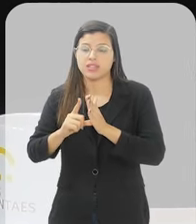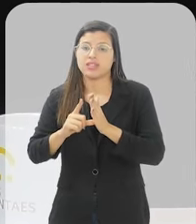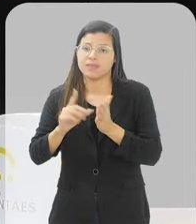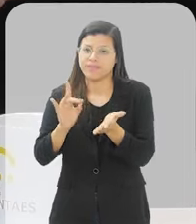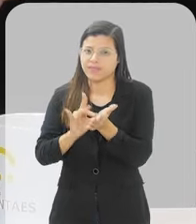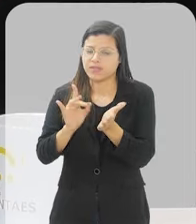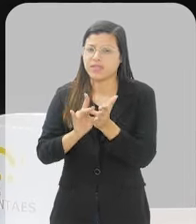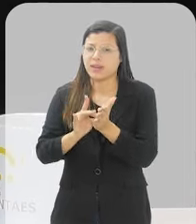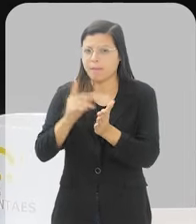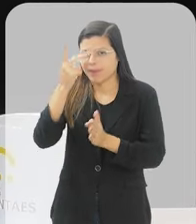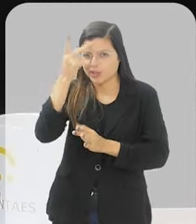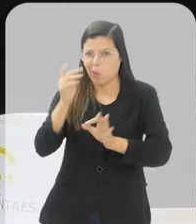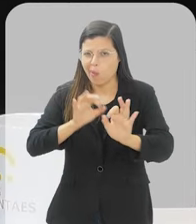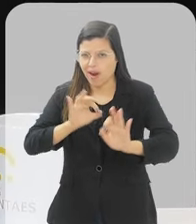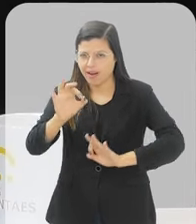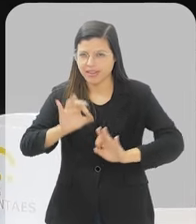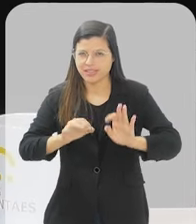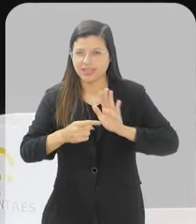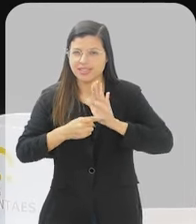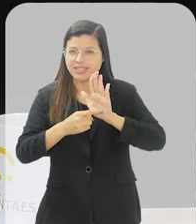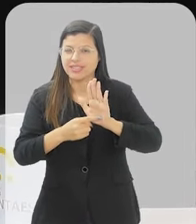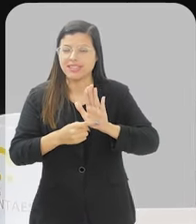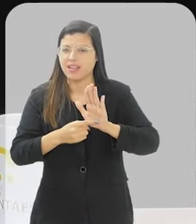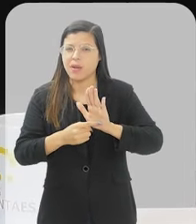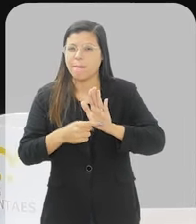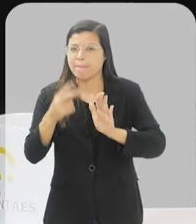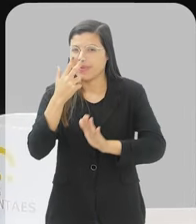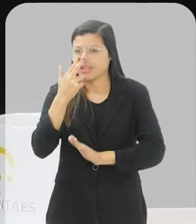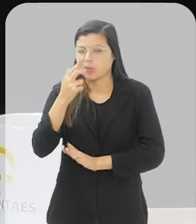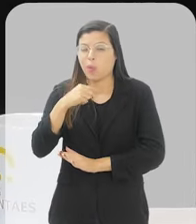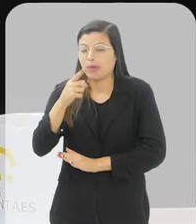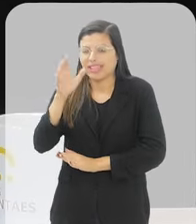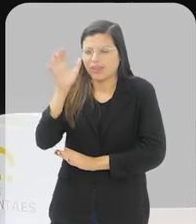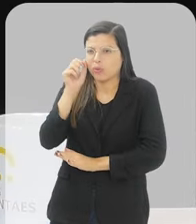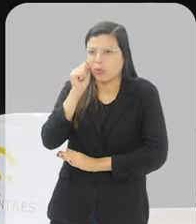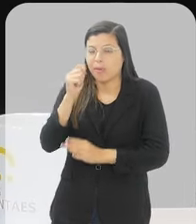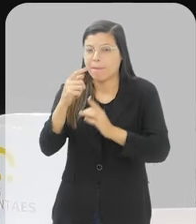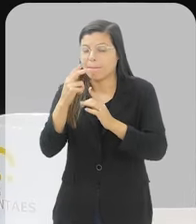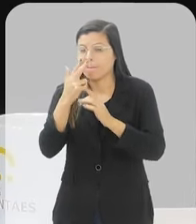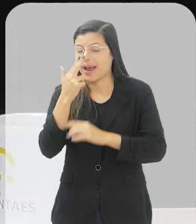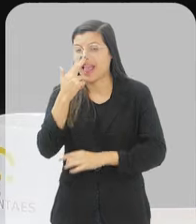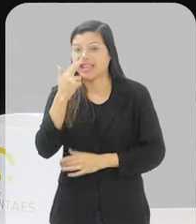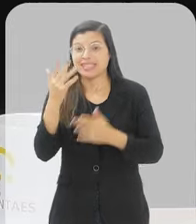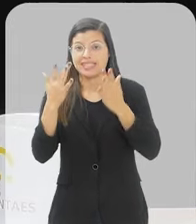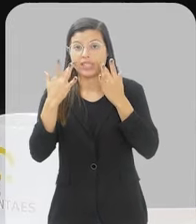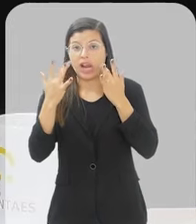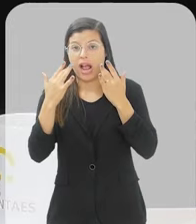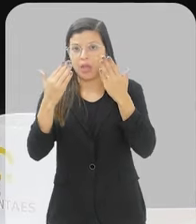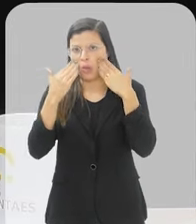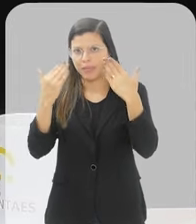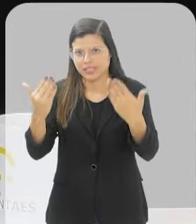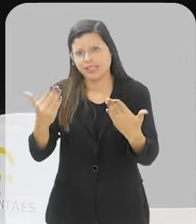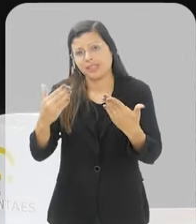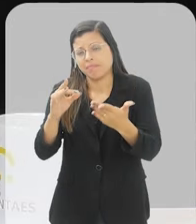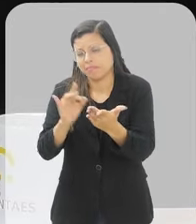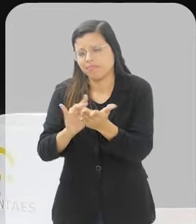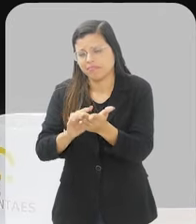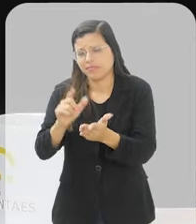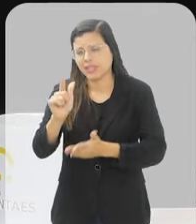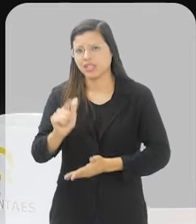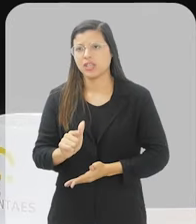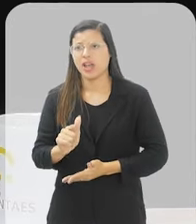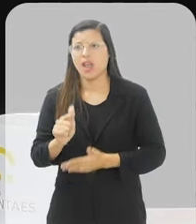geralmente quase não dorme direito, né? É verdade. É como se fosse uma estreia de uma peça de teatro, de alguma coisa, e na verdade é,